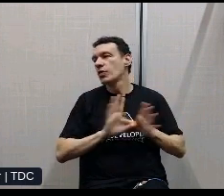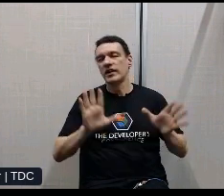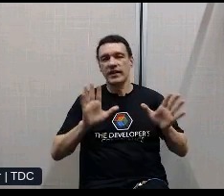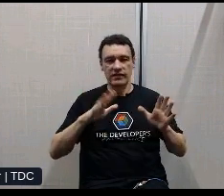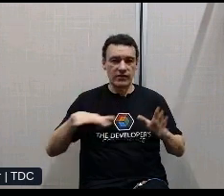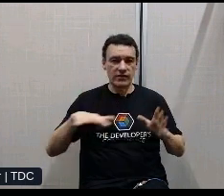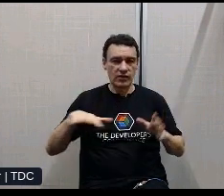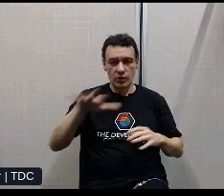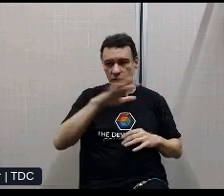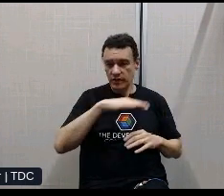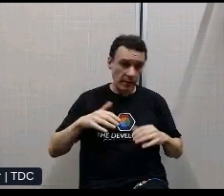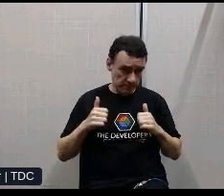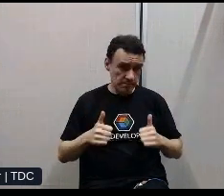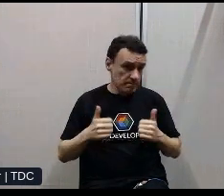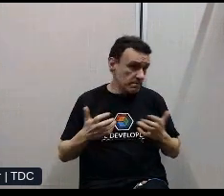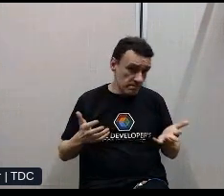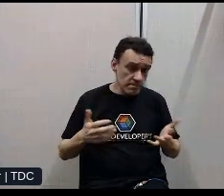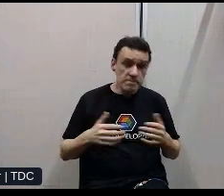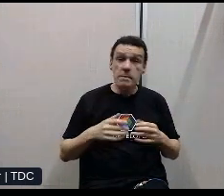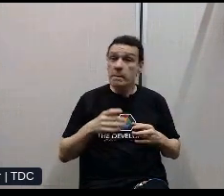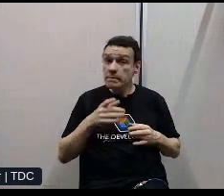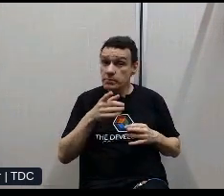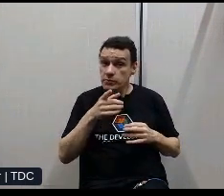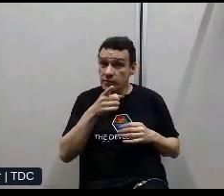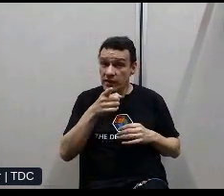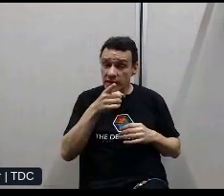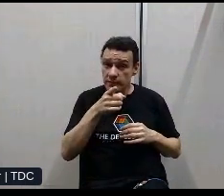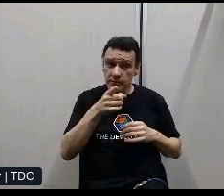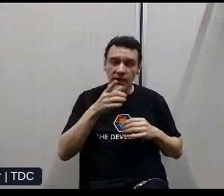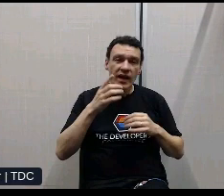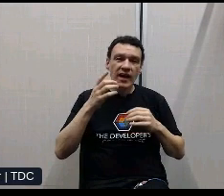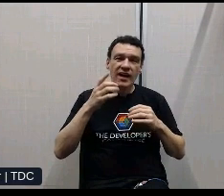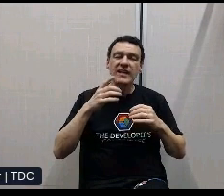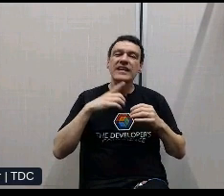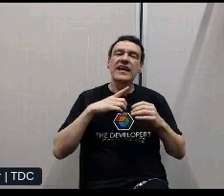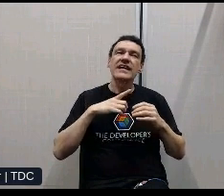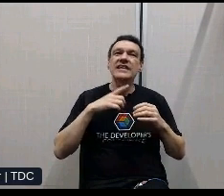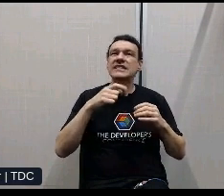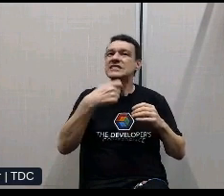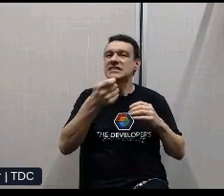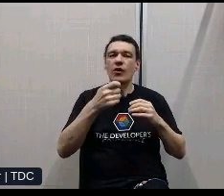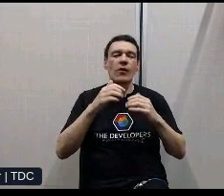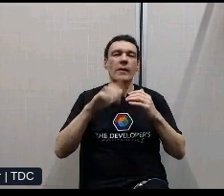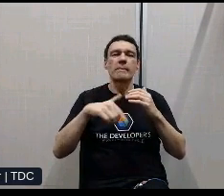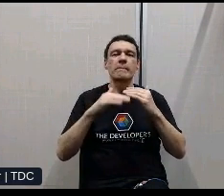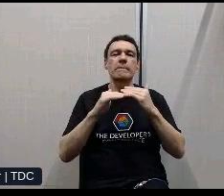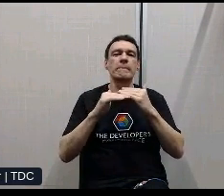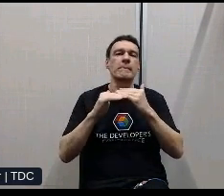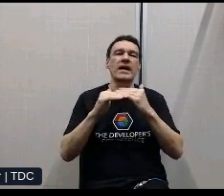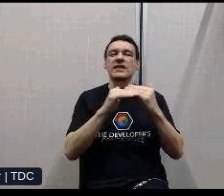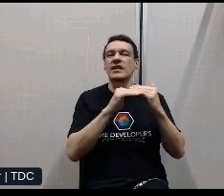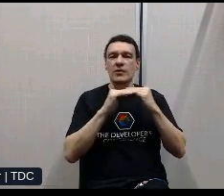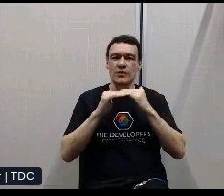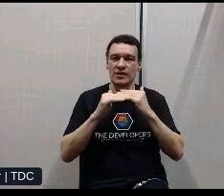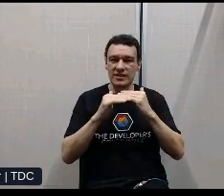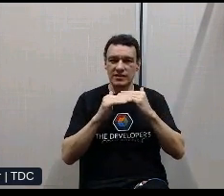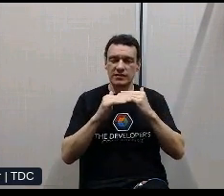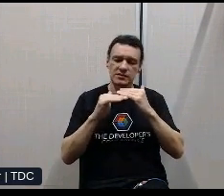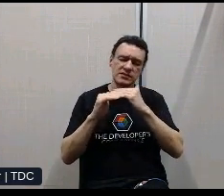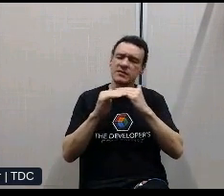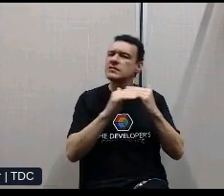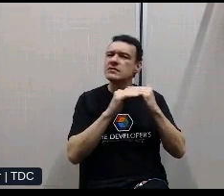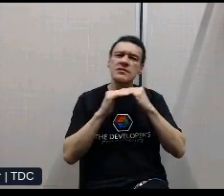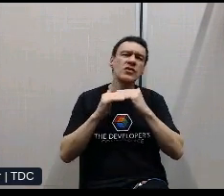massa, profissionais, eles trabalham com padrões, ou seja, eles trabalham para encontrar